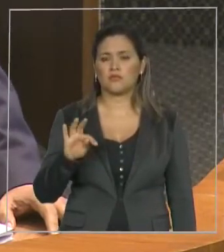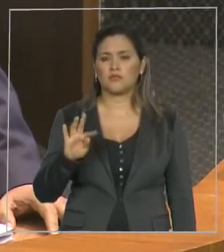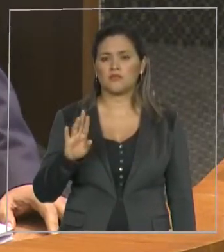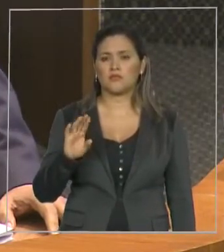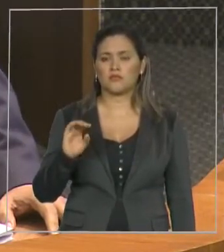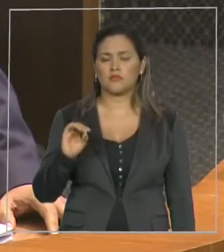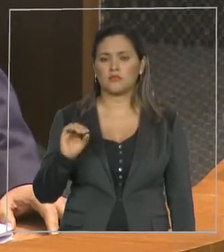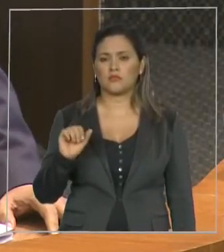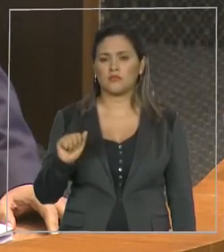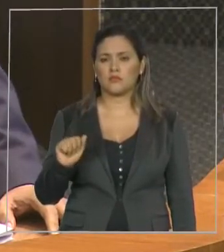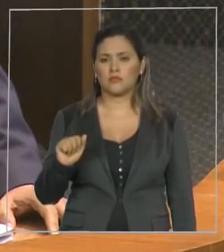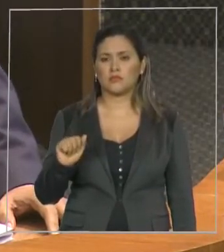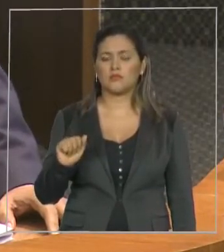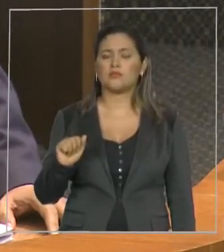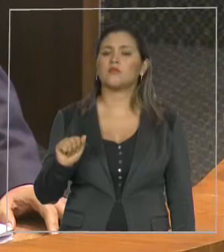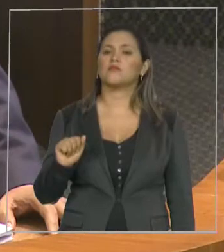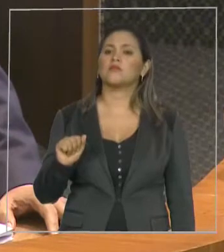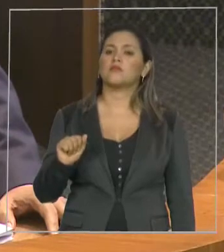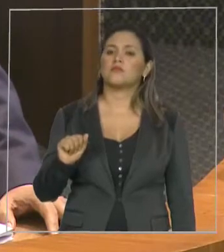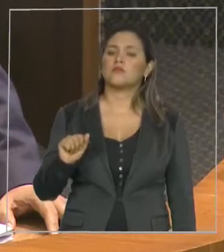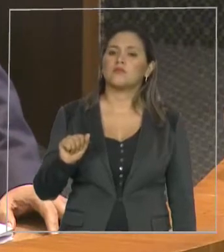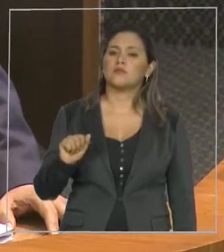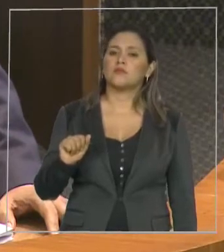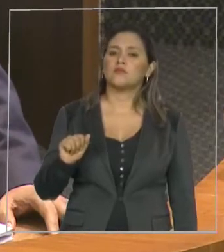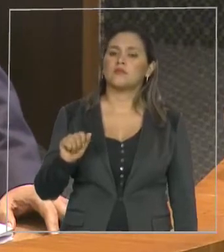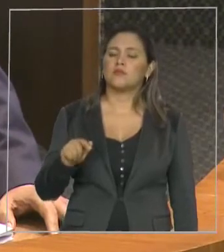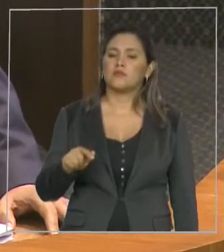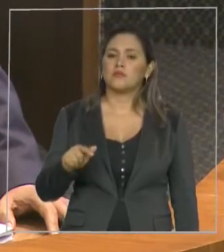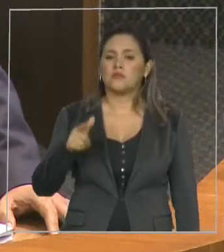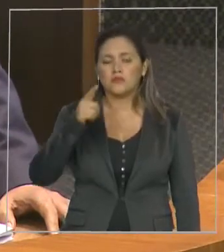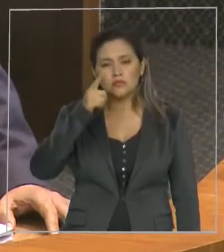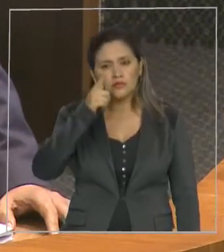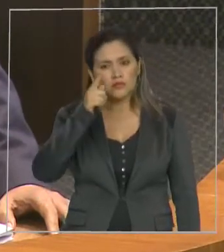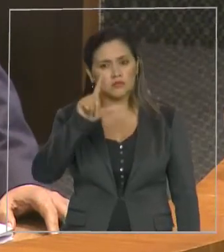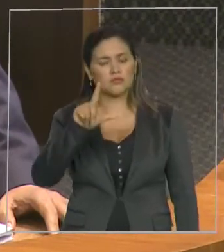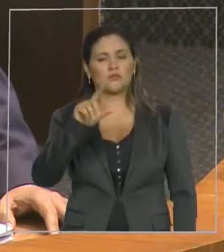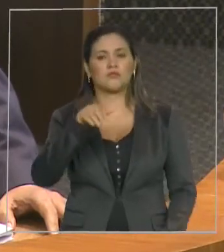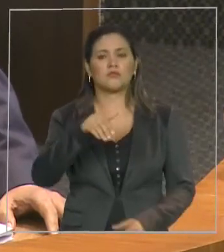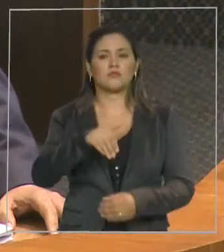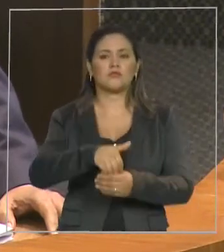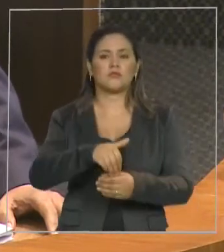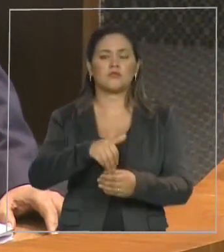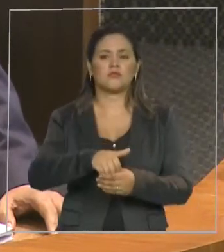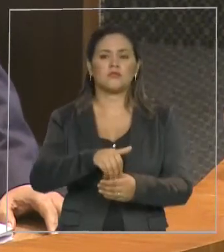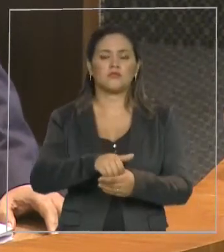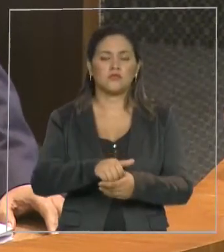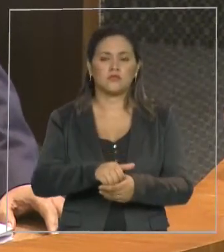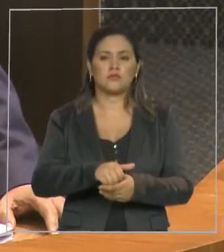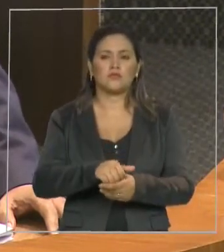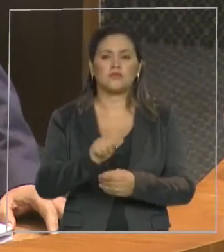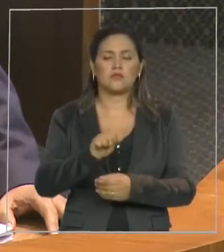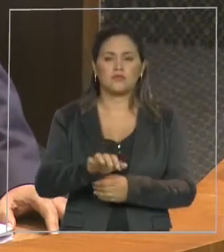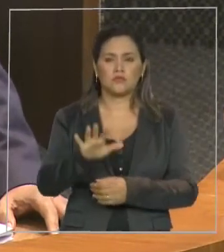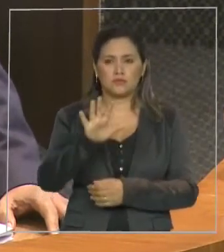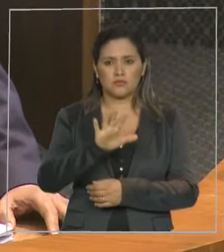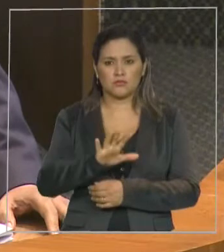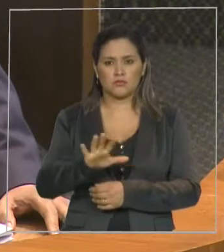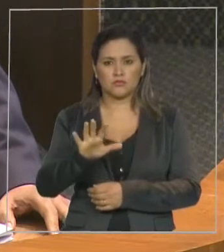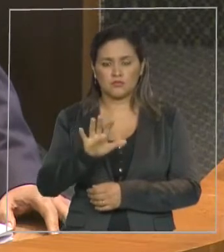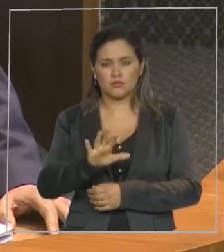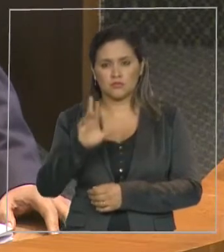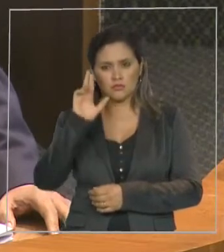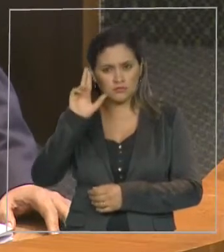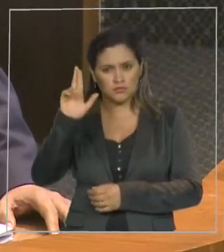Executiva Nacional e o meu nome também foi contemplado dentro da direção nacional do